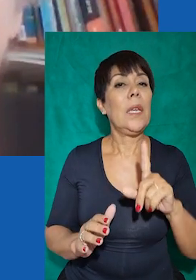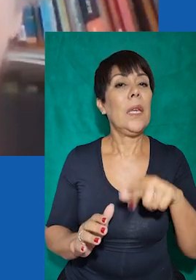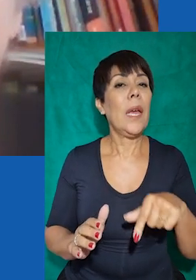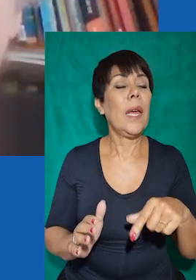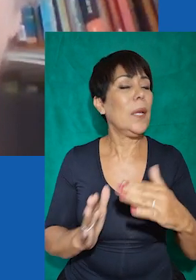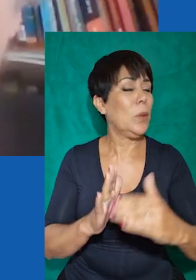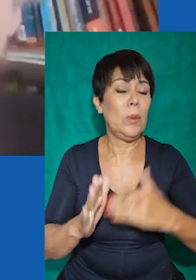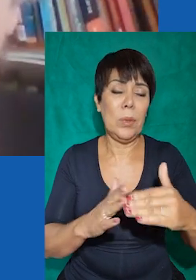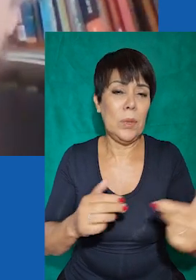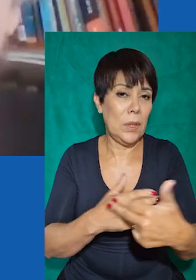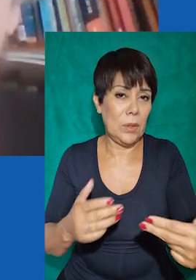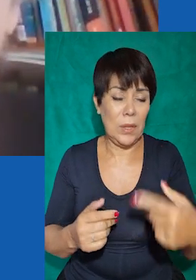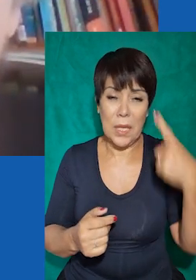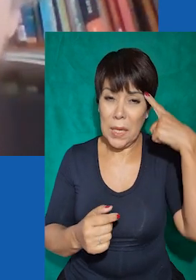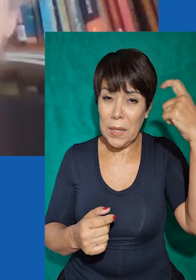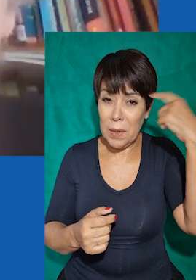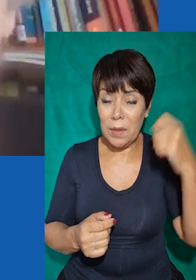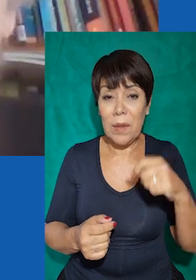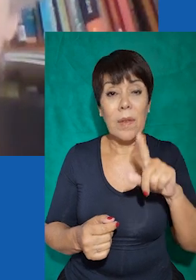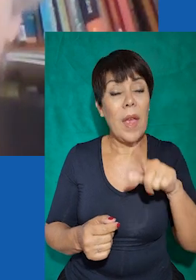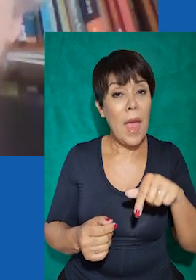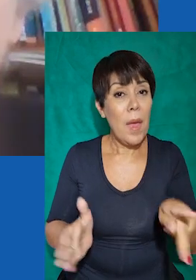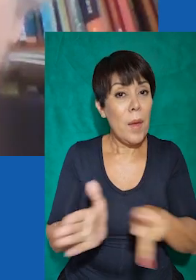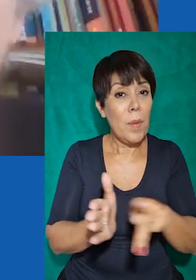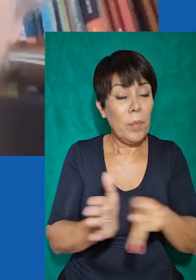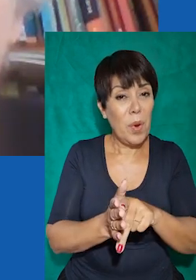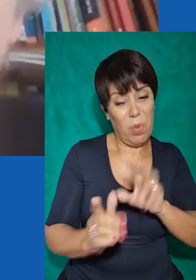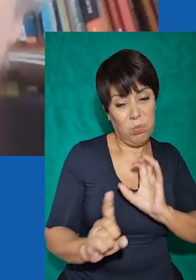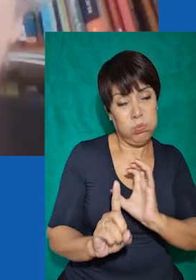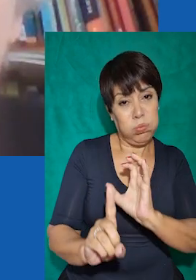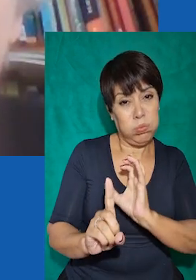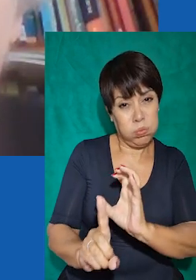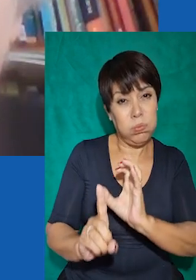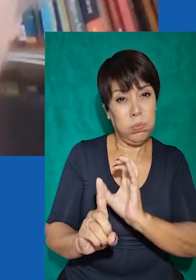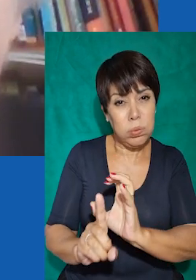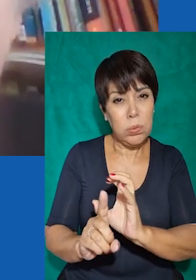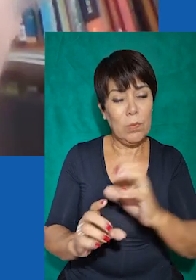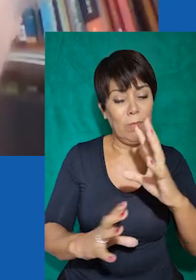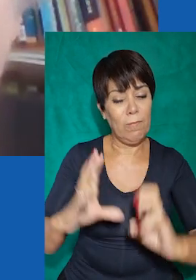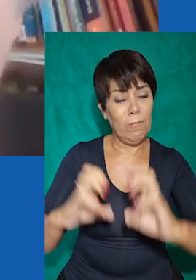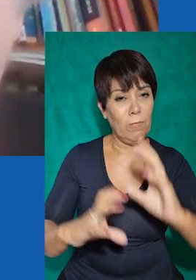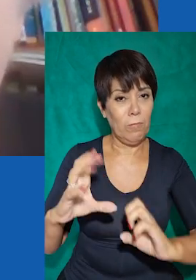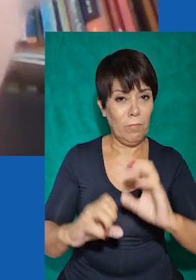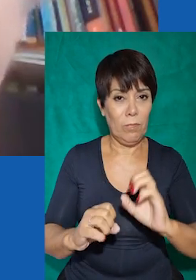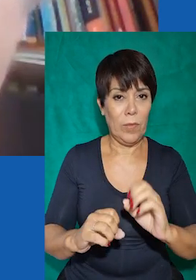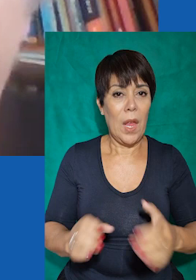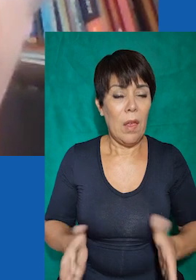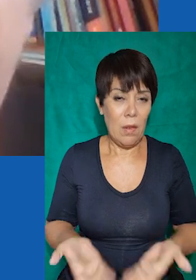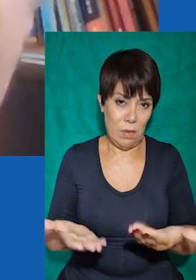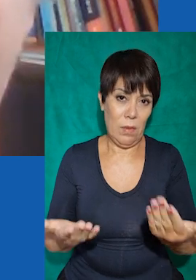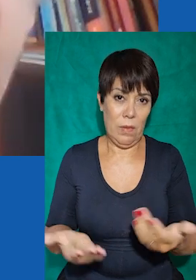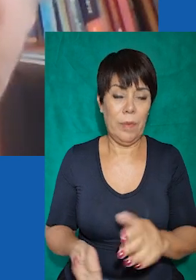todas essas iniciativas, na realidade, são acirradoras de conflitos.